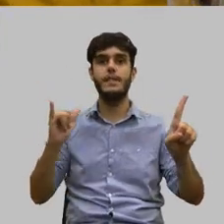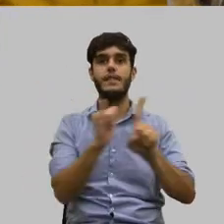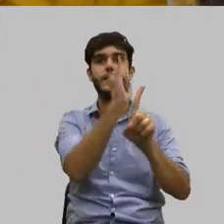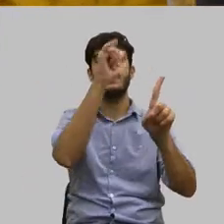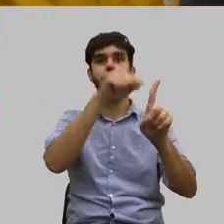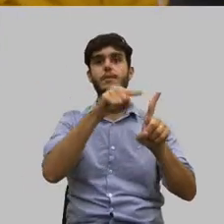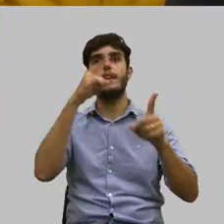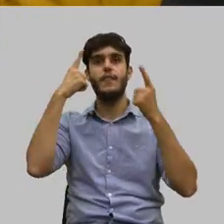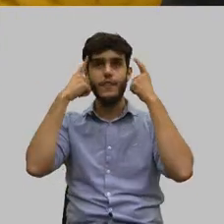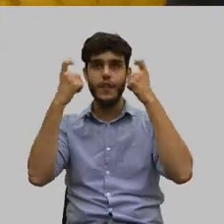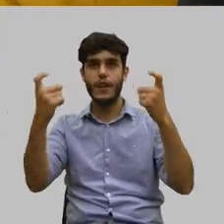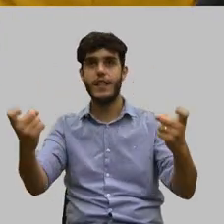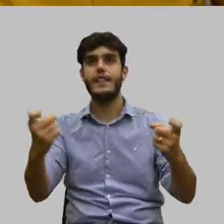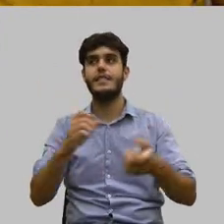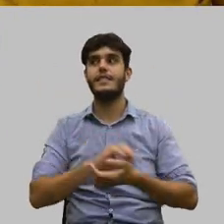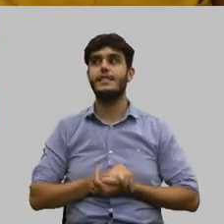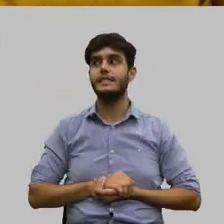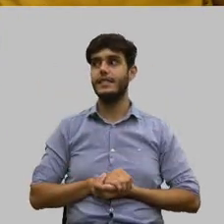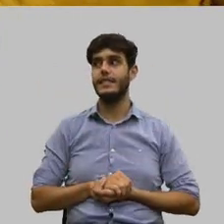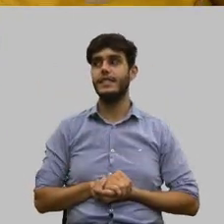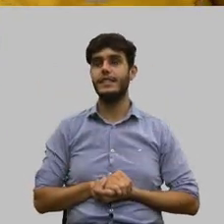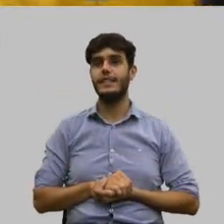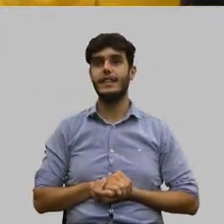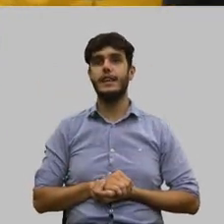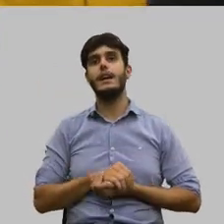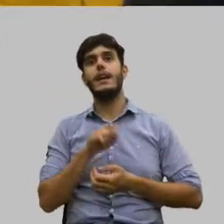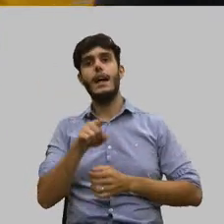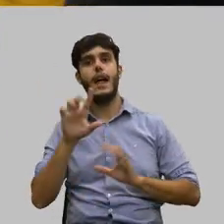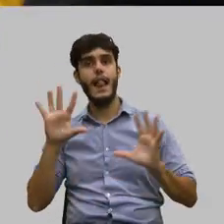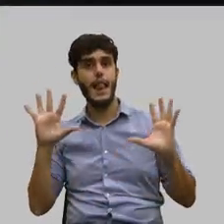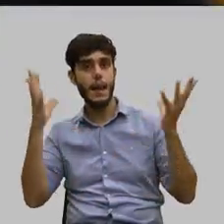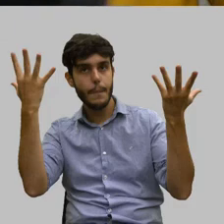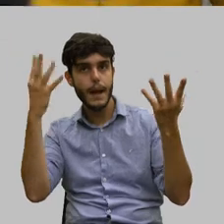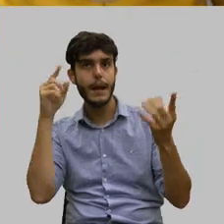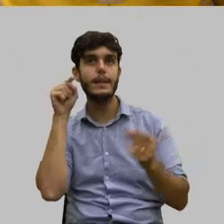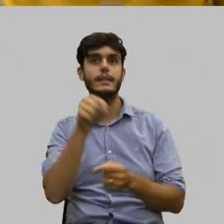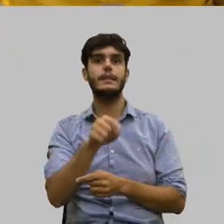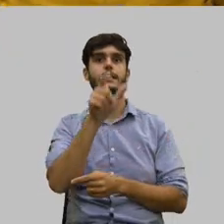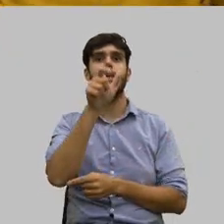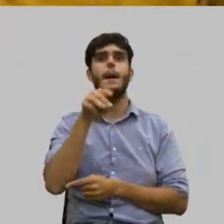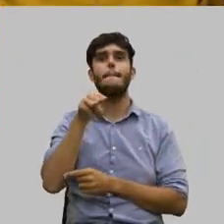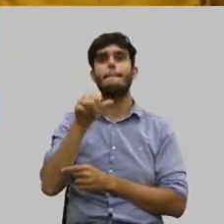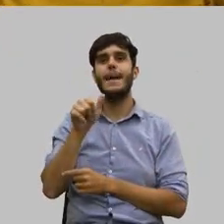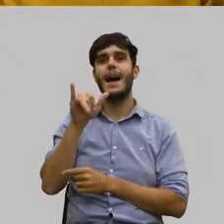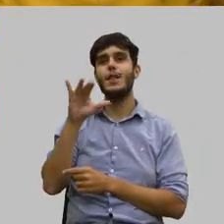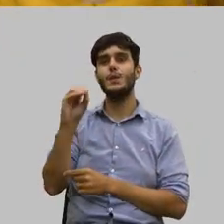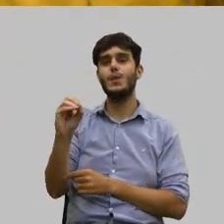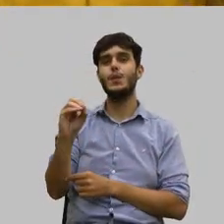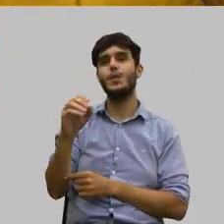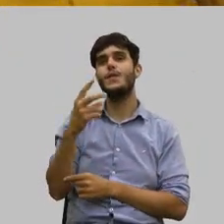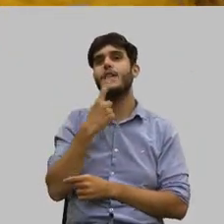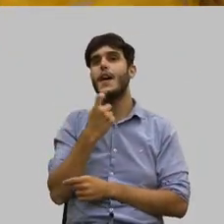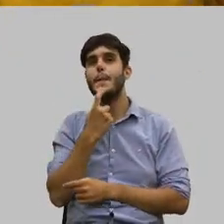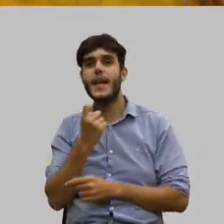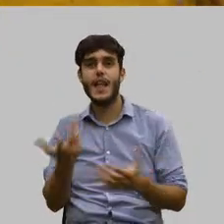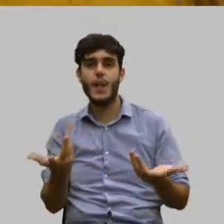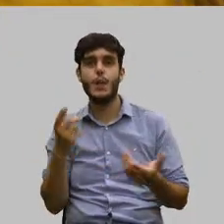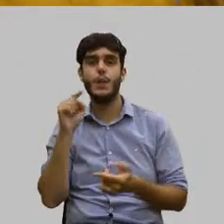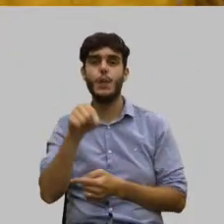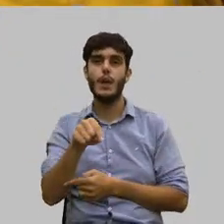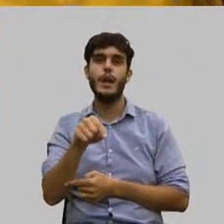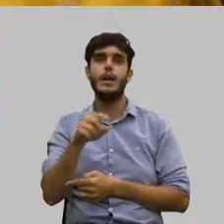eu trouxe a lembrança do famoso Maio vermelho onde